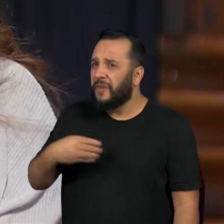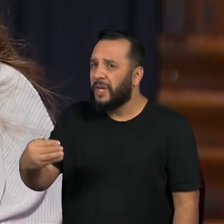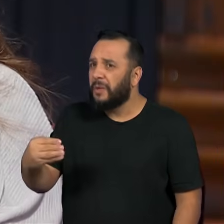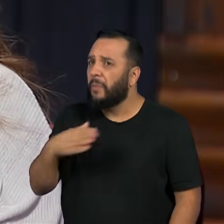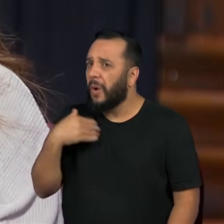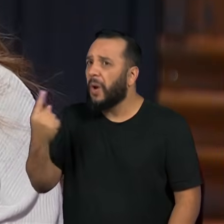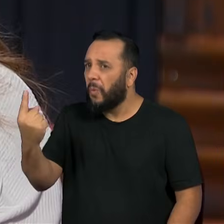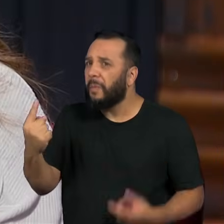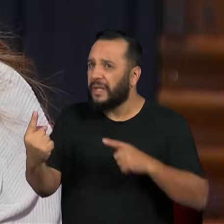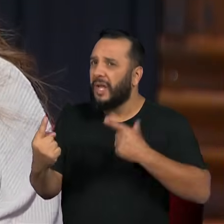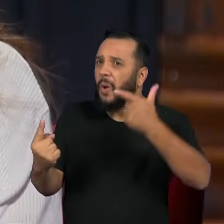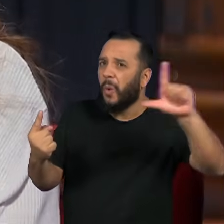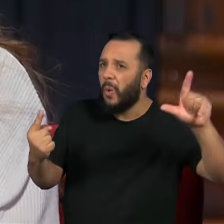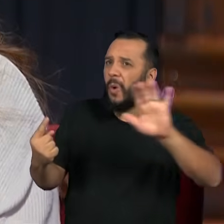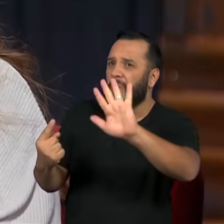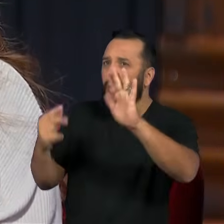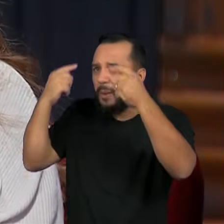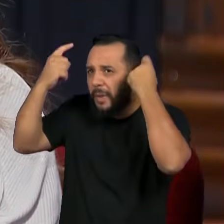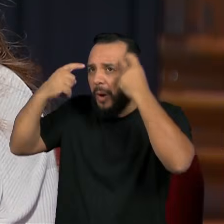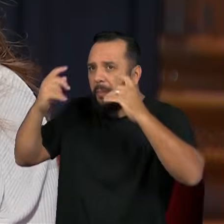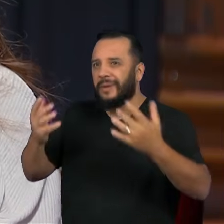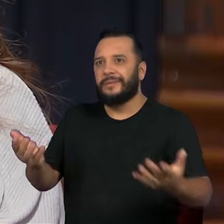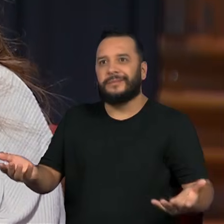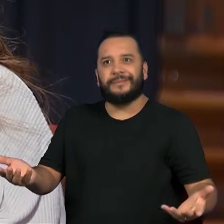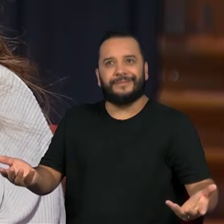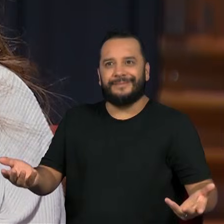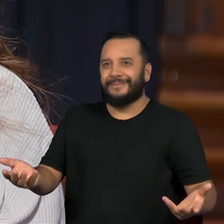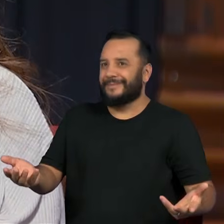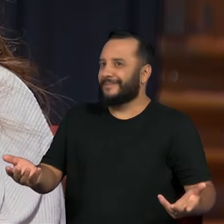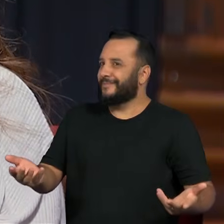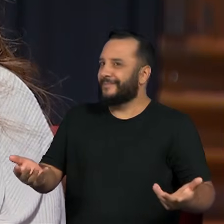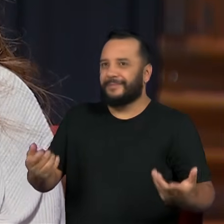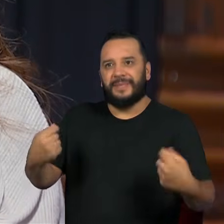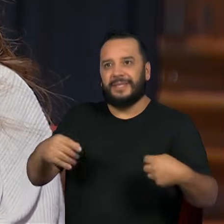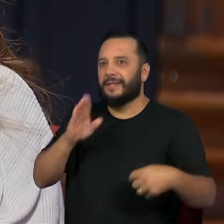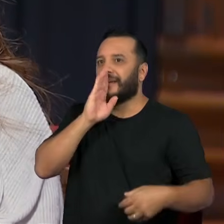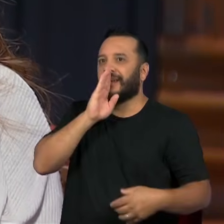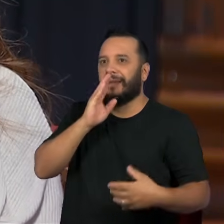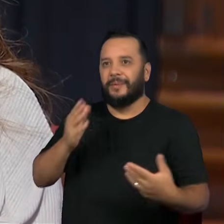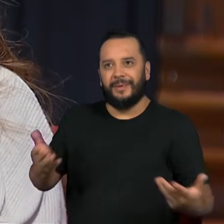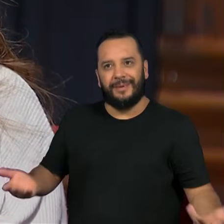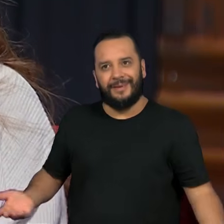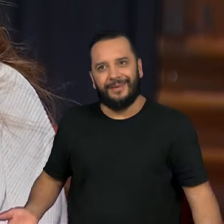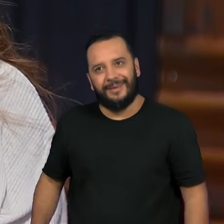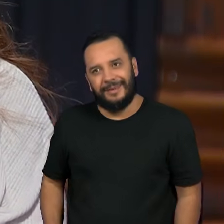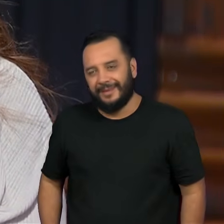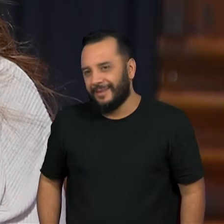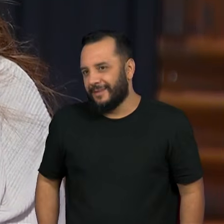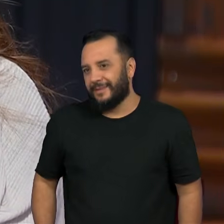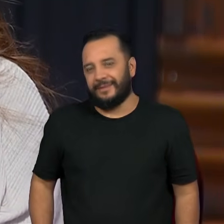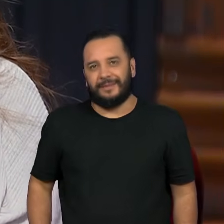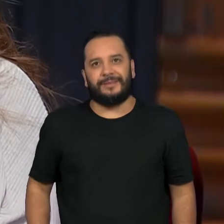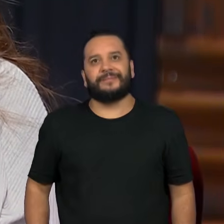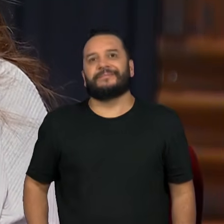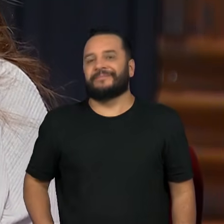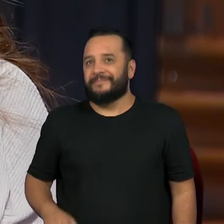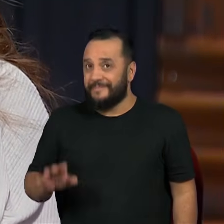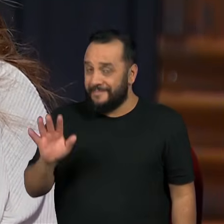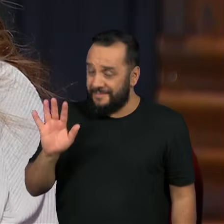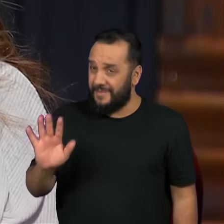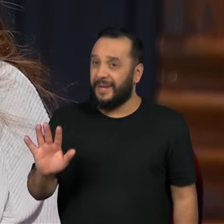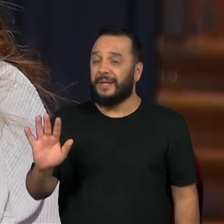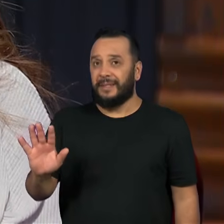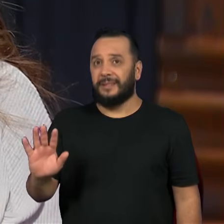poder ter outro filho. sei. As pessoas perdem excelentes oportunidades de ficarem quietas. Sei. Excelentes. Mas elas